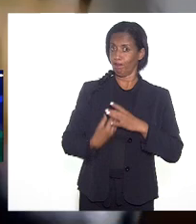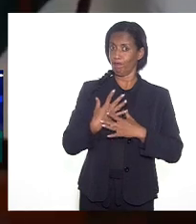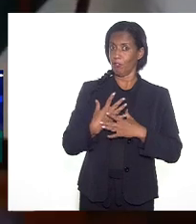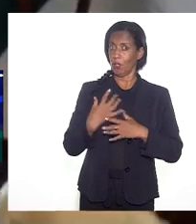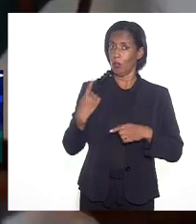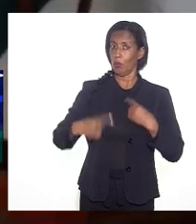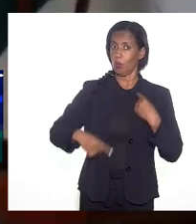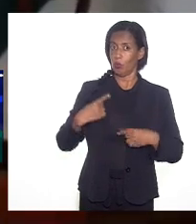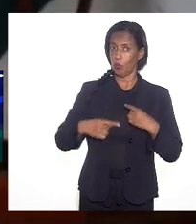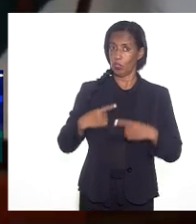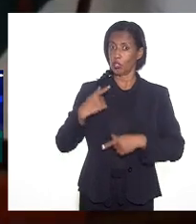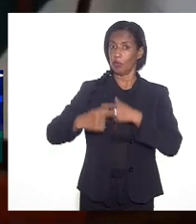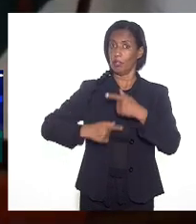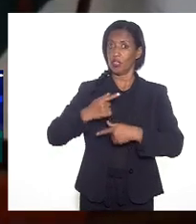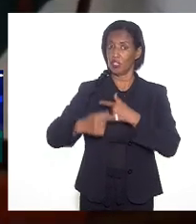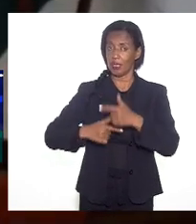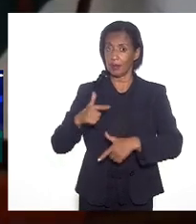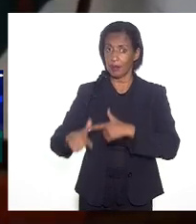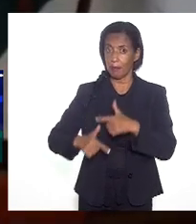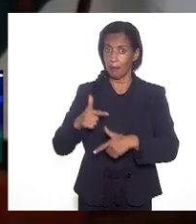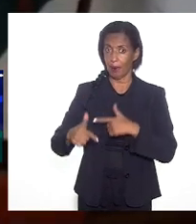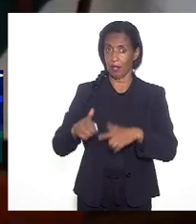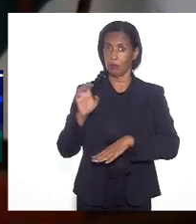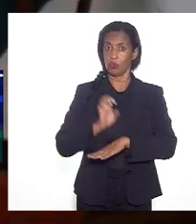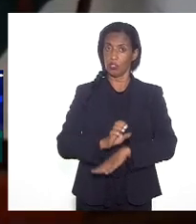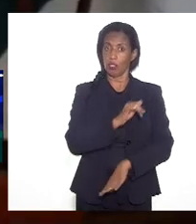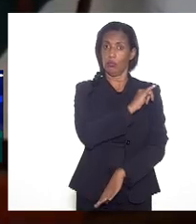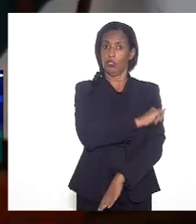de geração de emprego no estado do Rio de Janeiro.